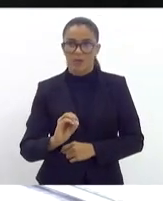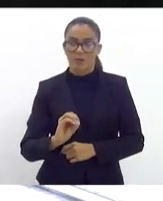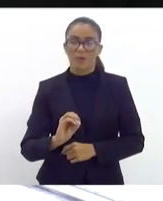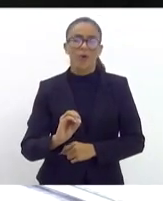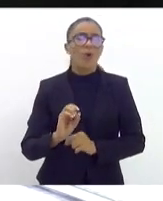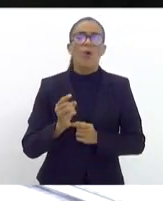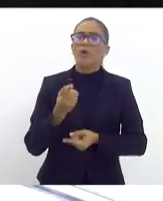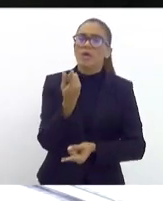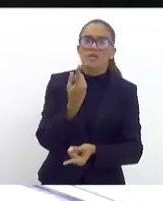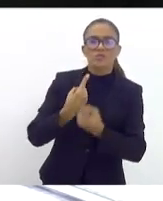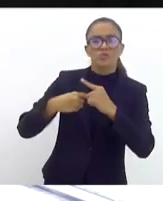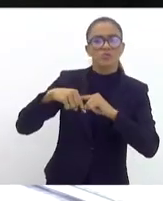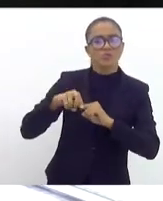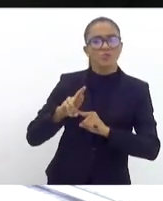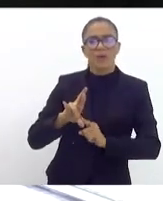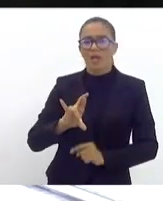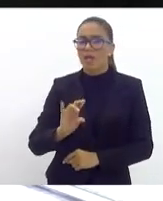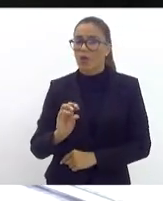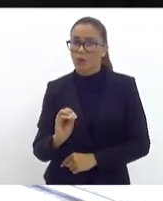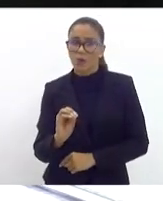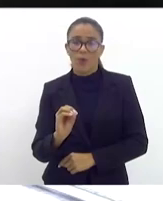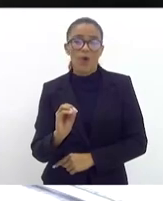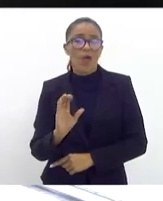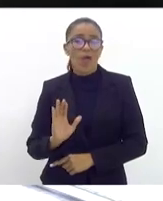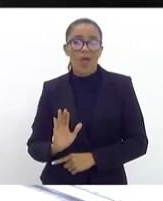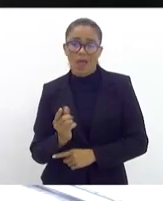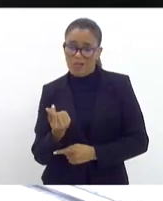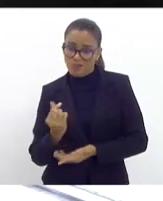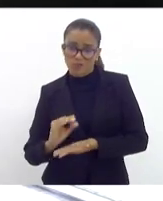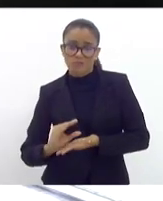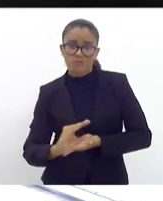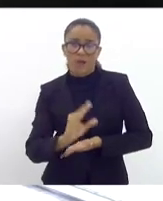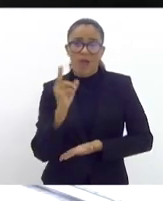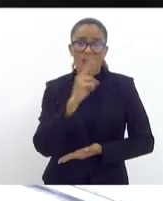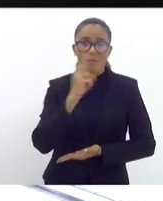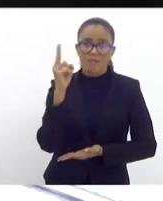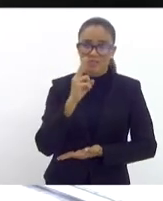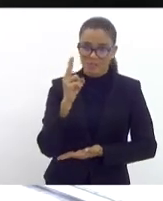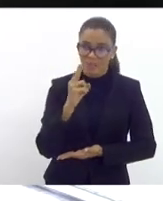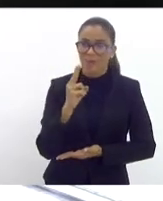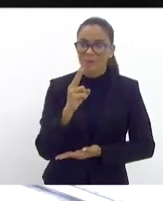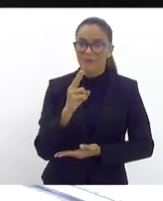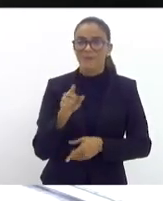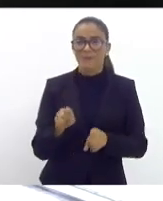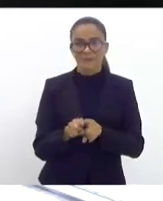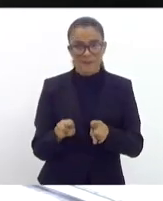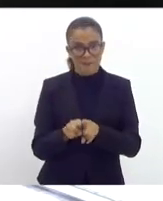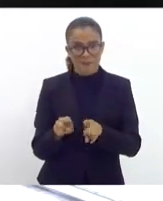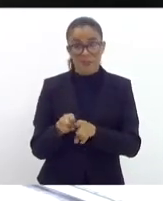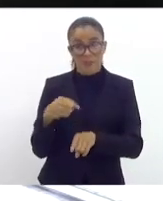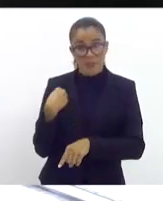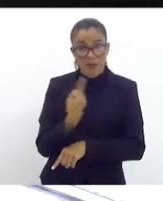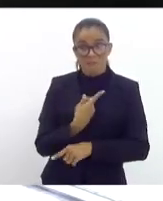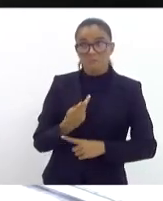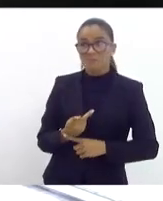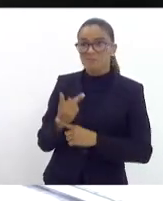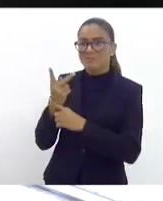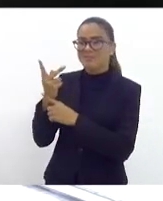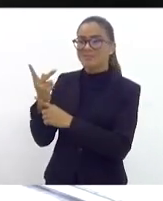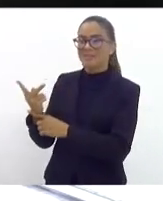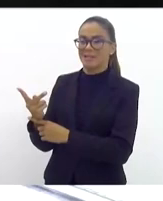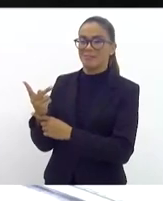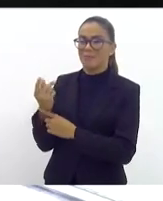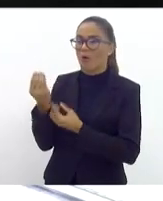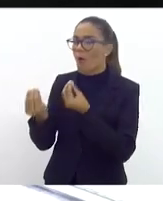que que é o supera Rio auxílio emergencial inclusive vamos buscar a fonte de recurso mudando